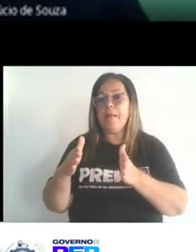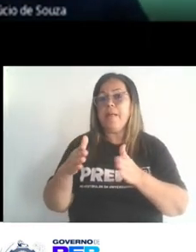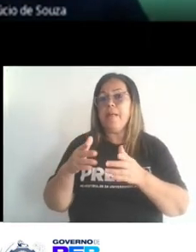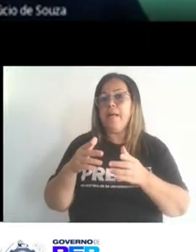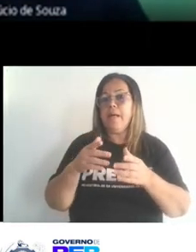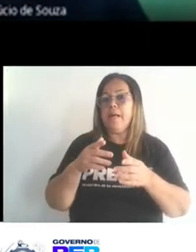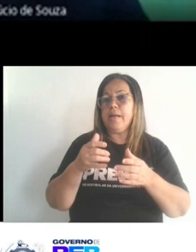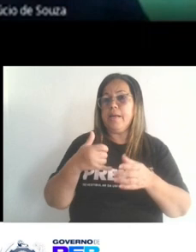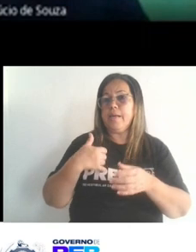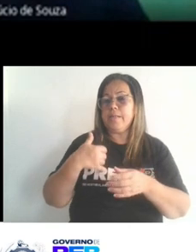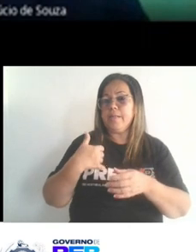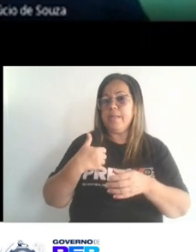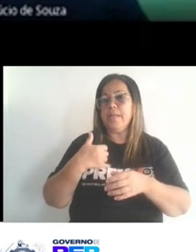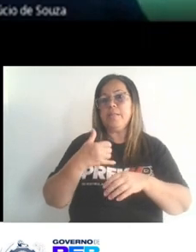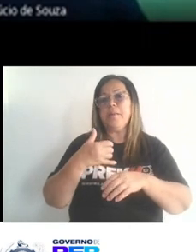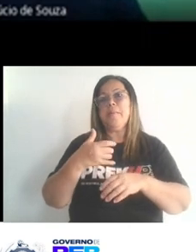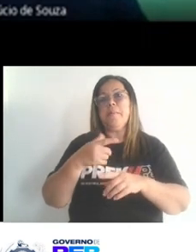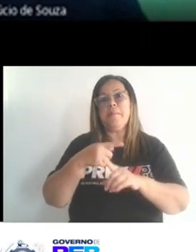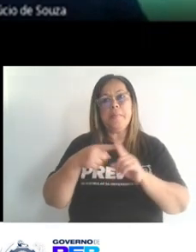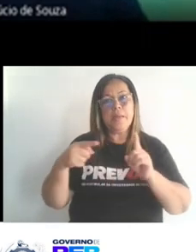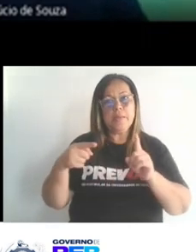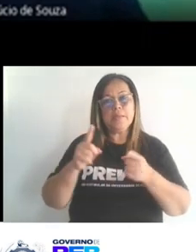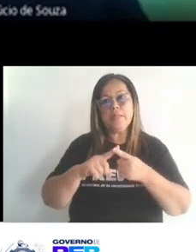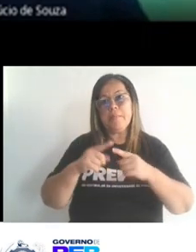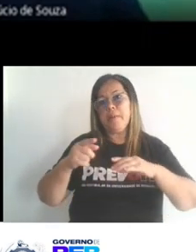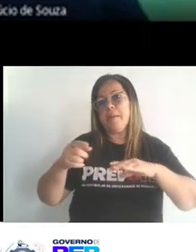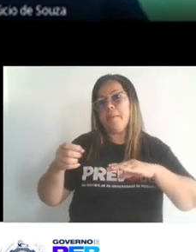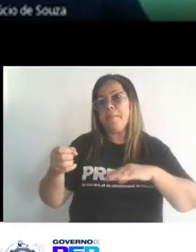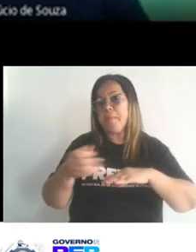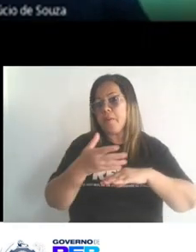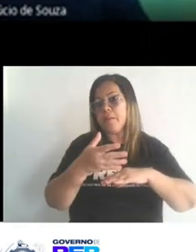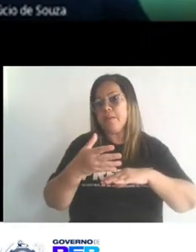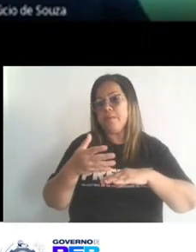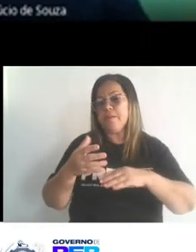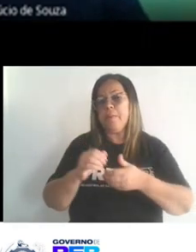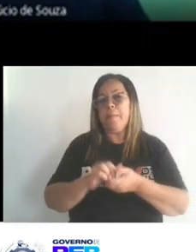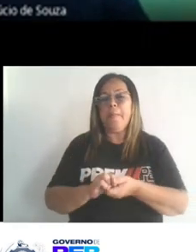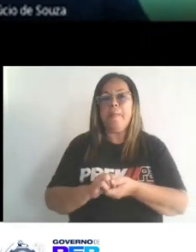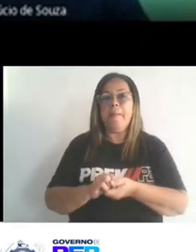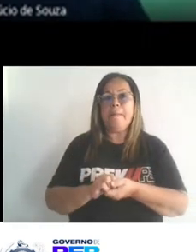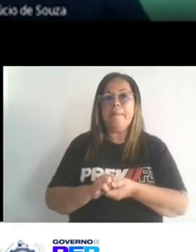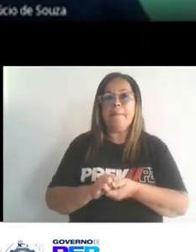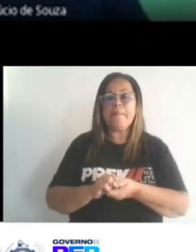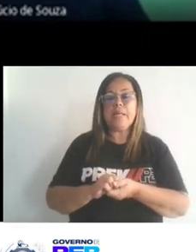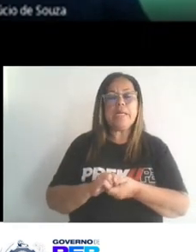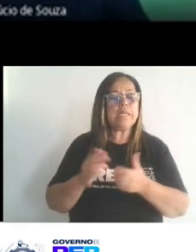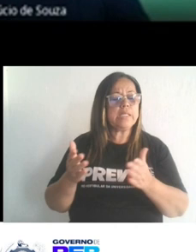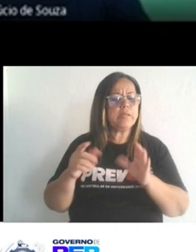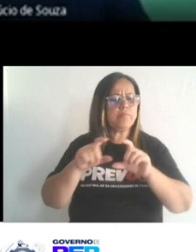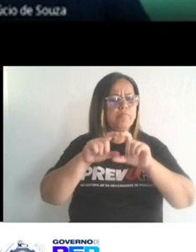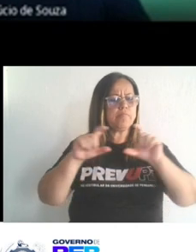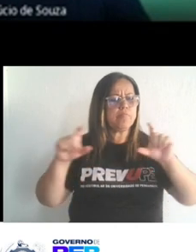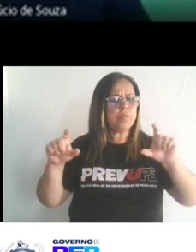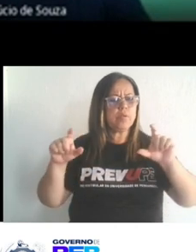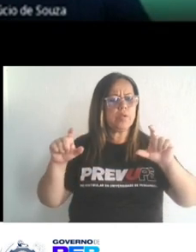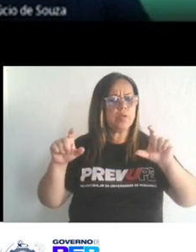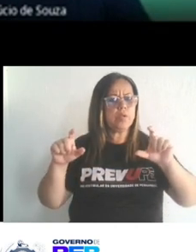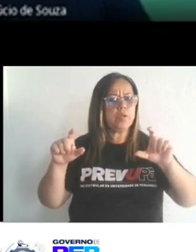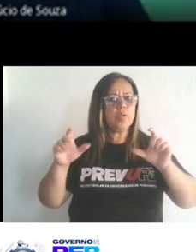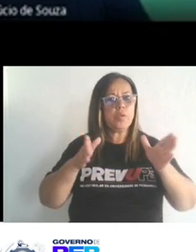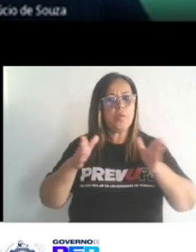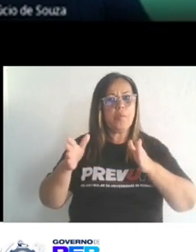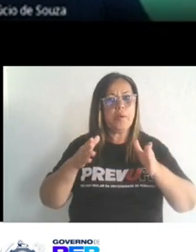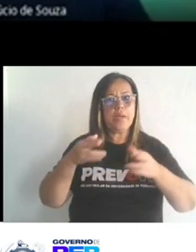renascimento então no enunciado ele diz que no período do renascimento houve